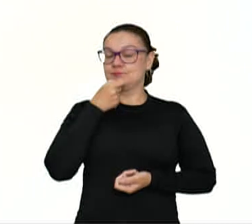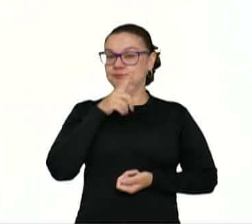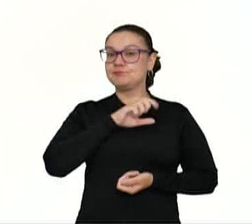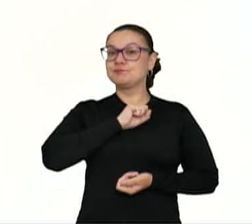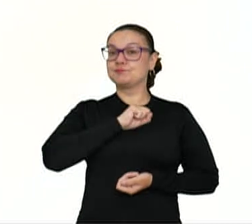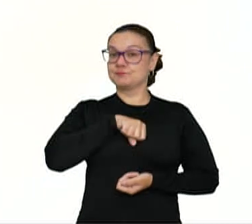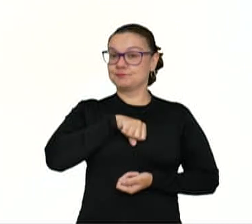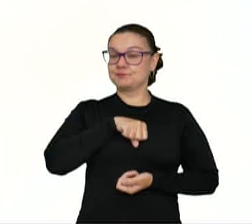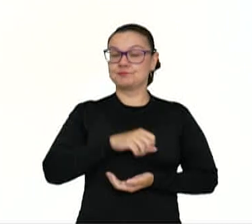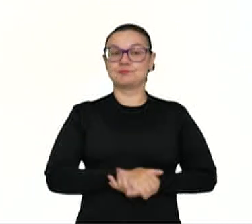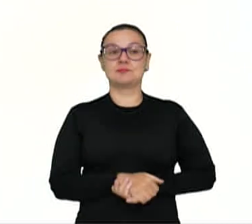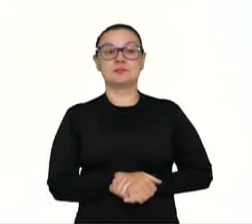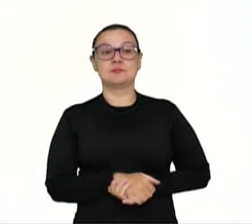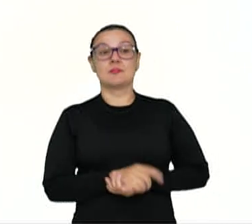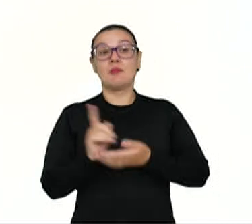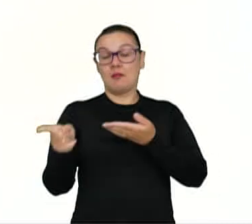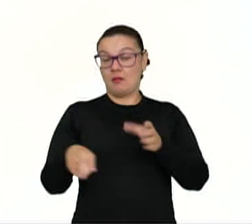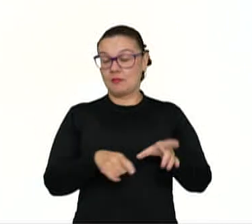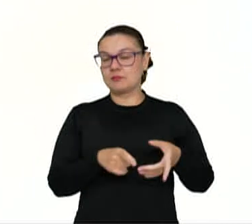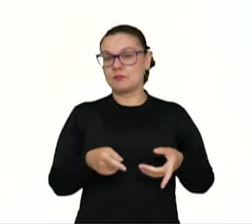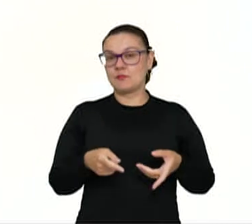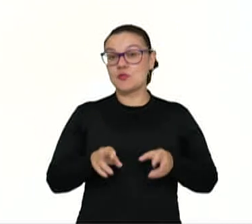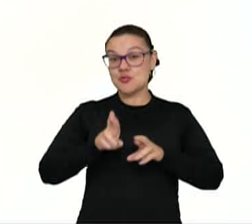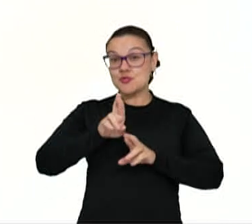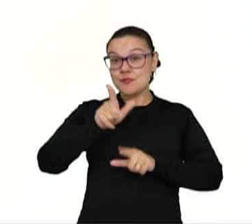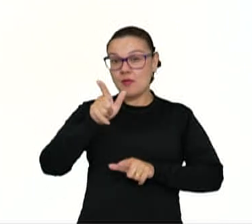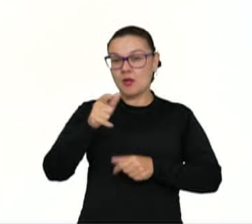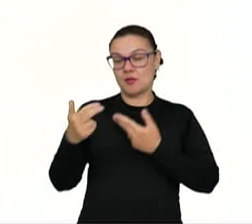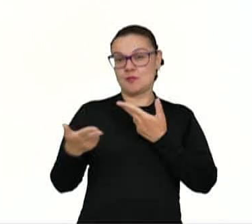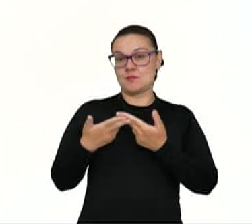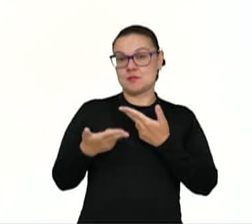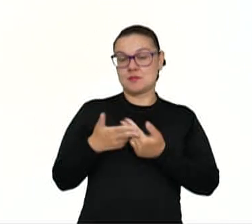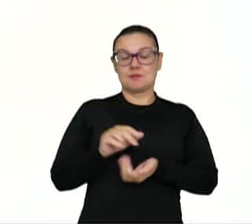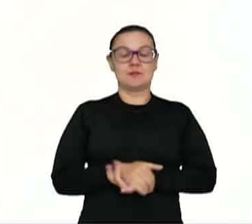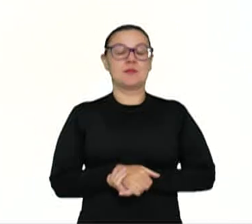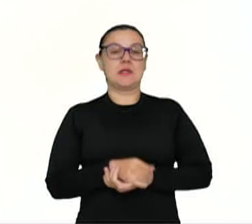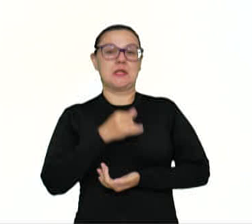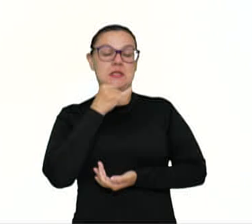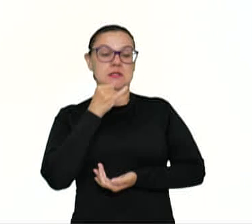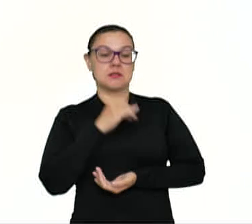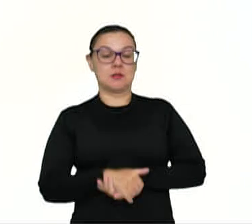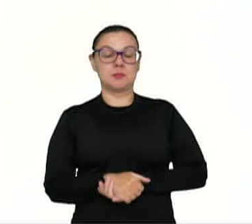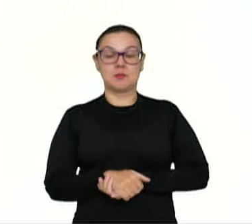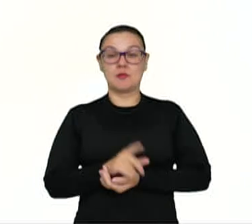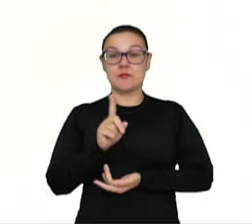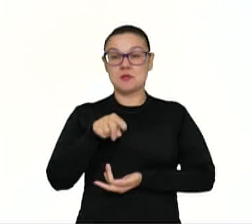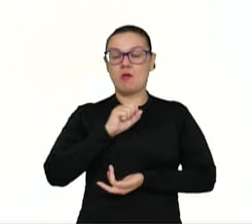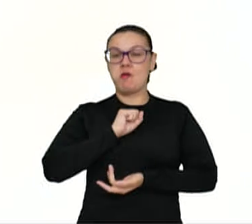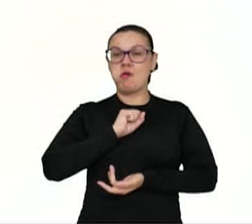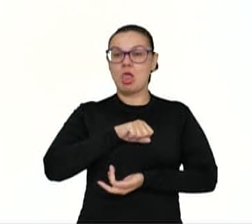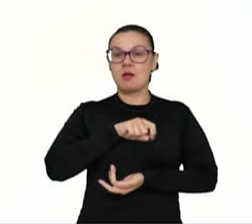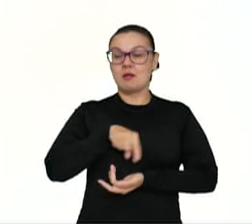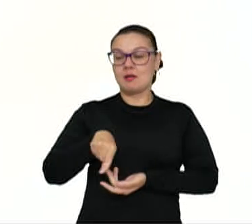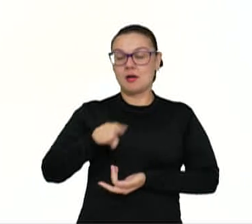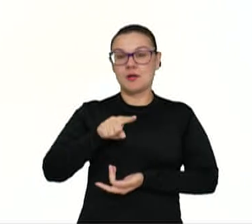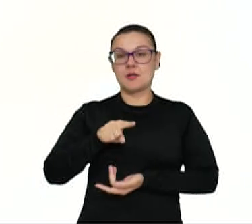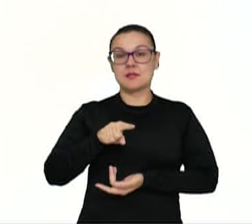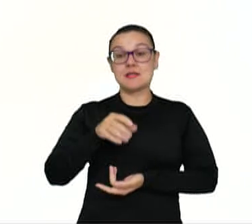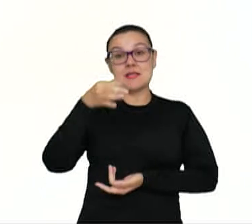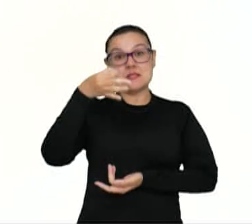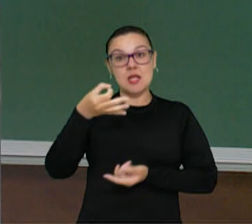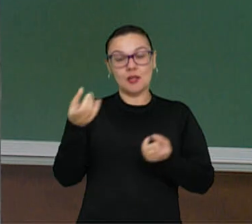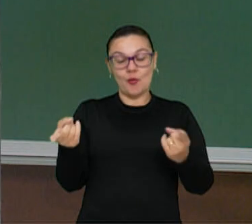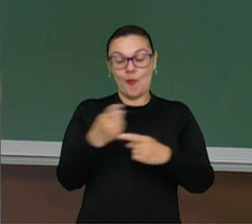A ironia, que é um contexto diferente do usual. Então, você sabe que é quando a ironia é quando você diz